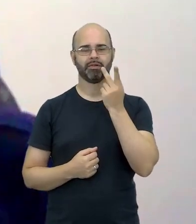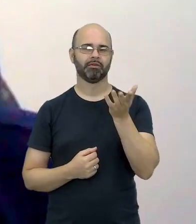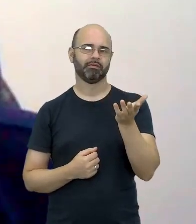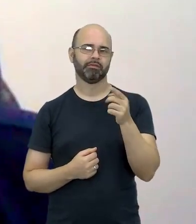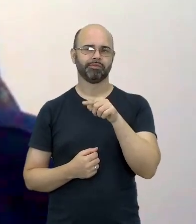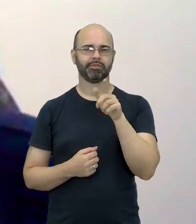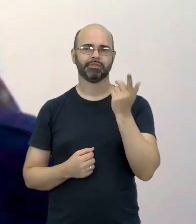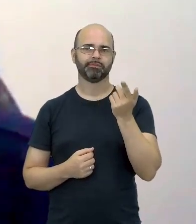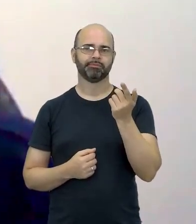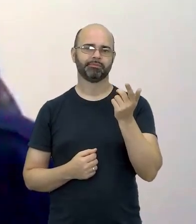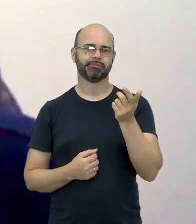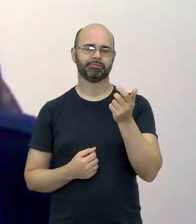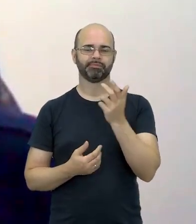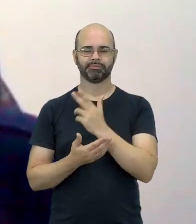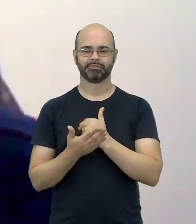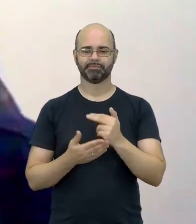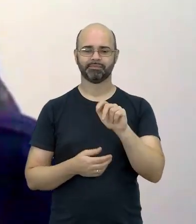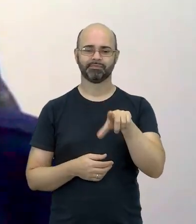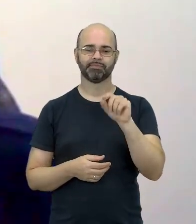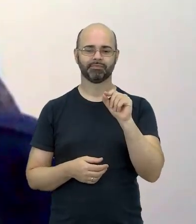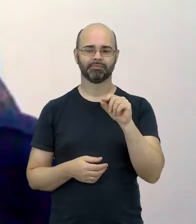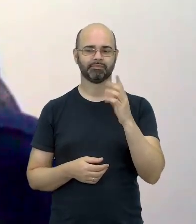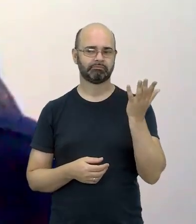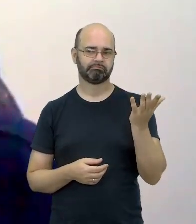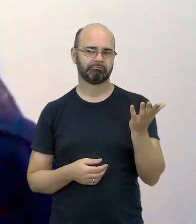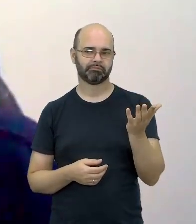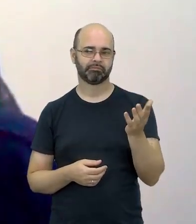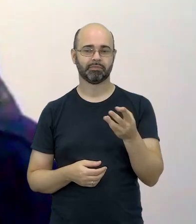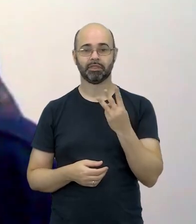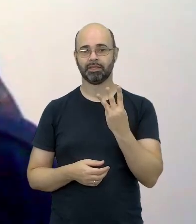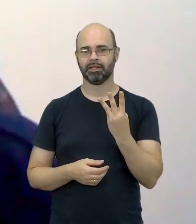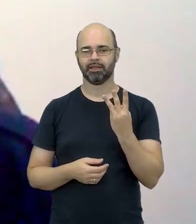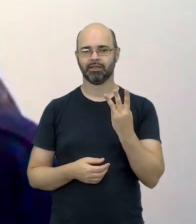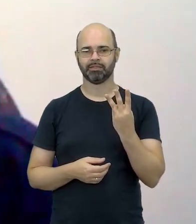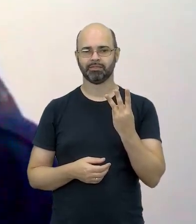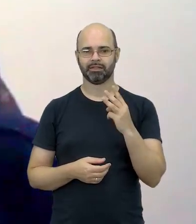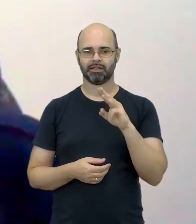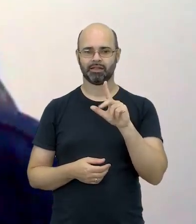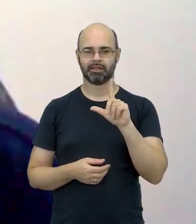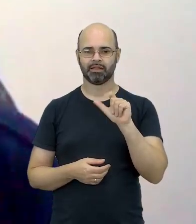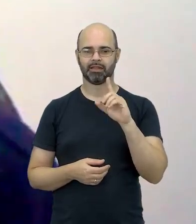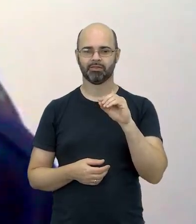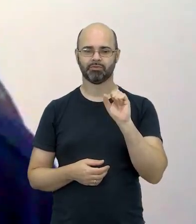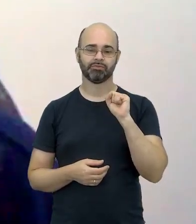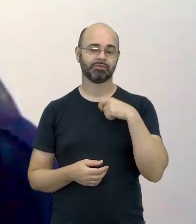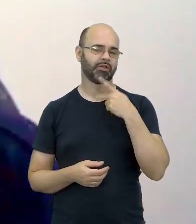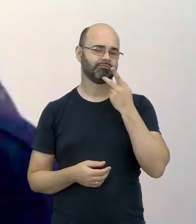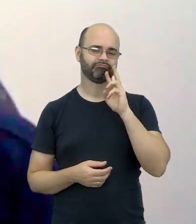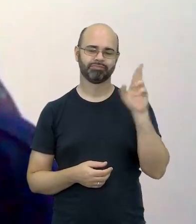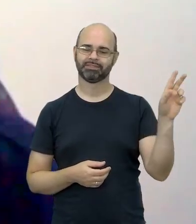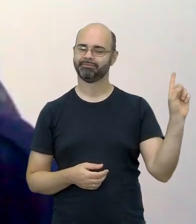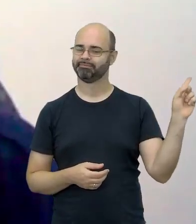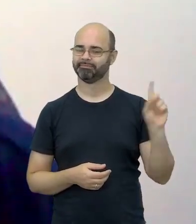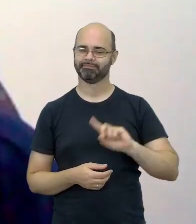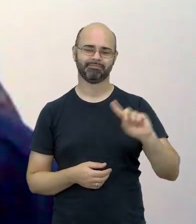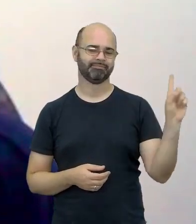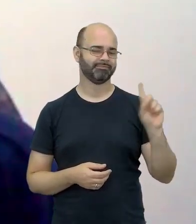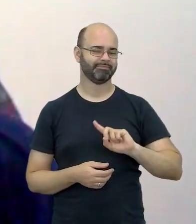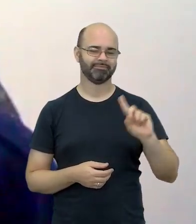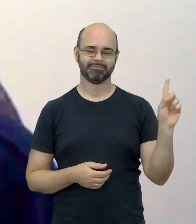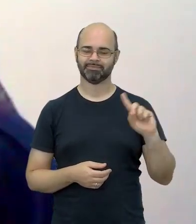que você escolheu tem 3 lados. Eu falo para a Carla, não tem